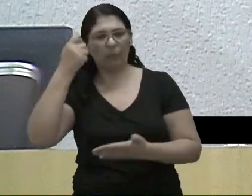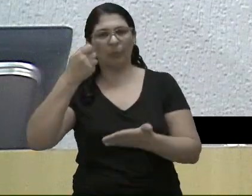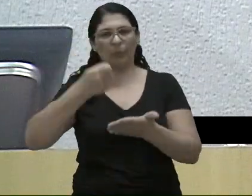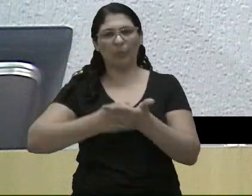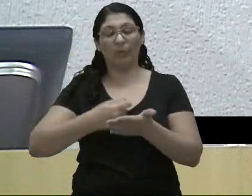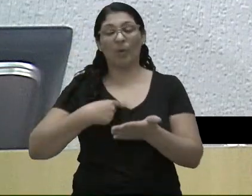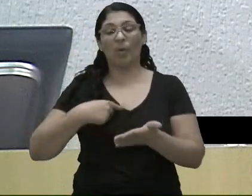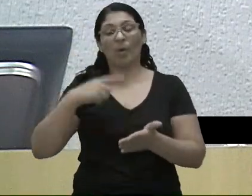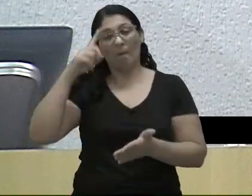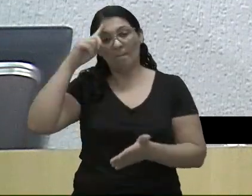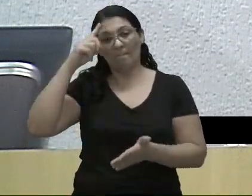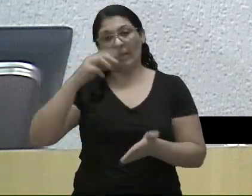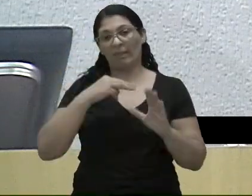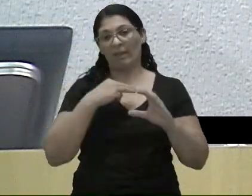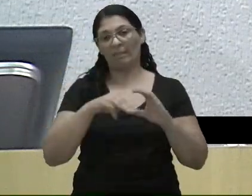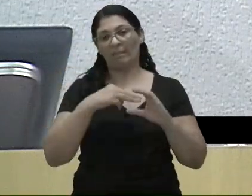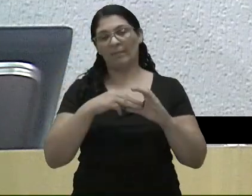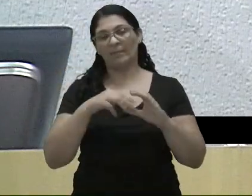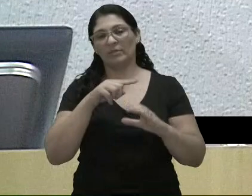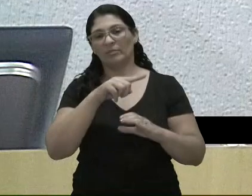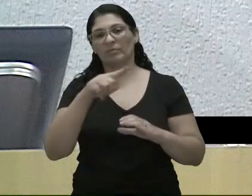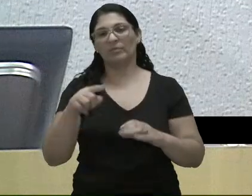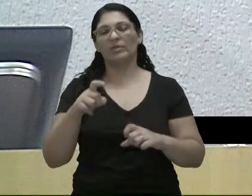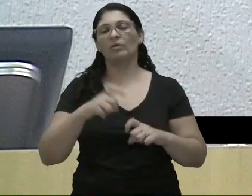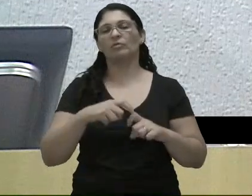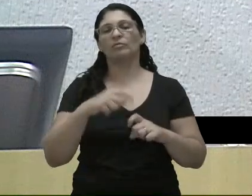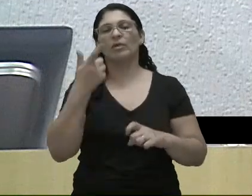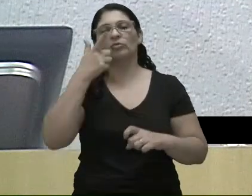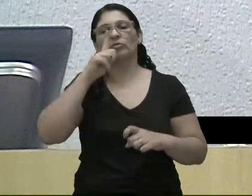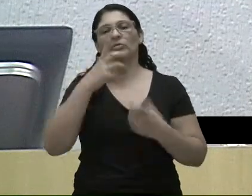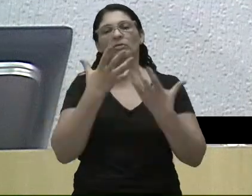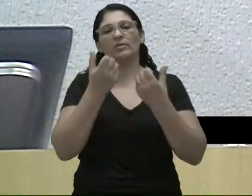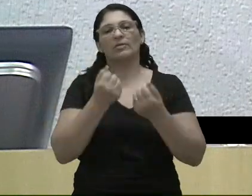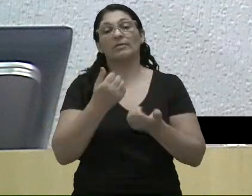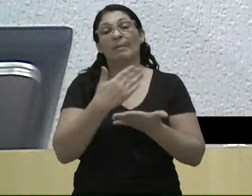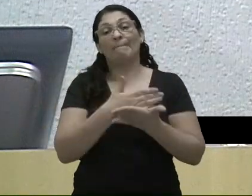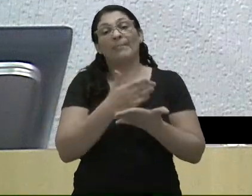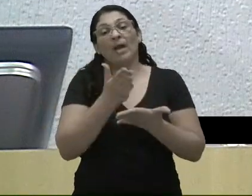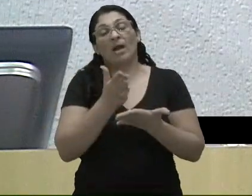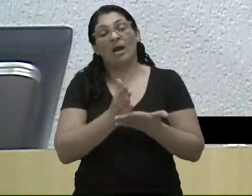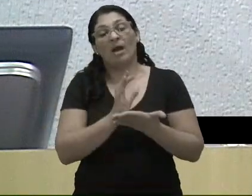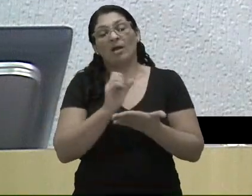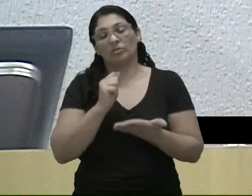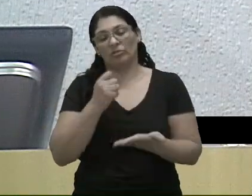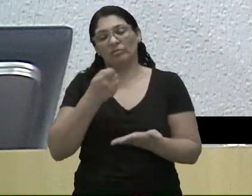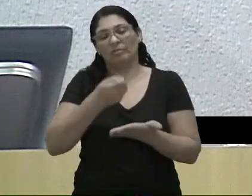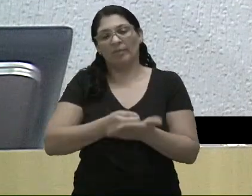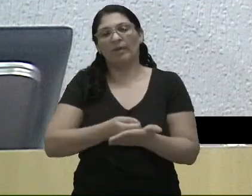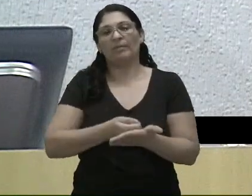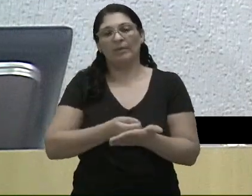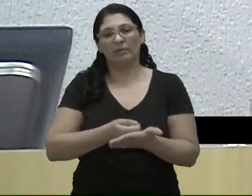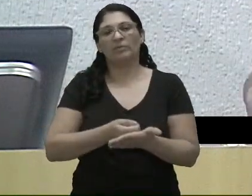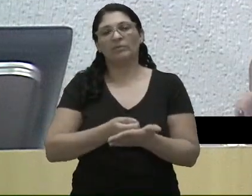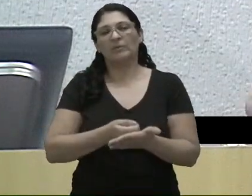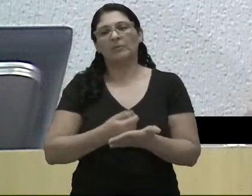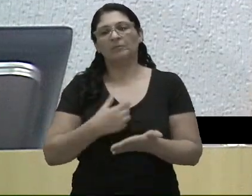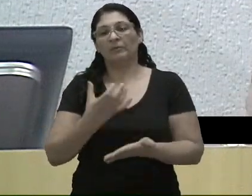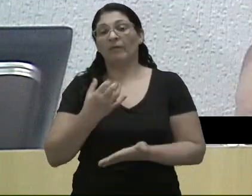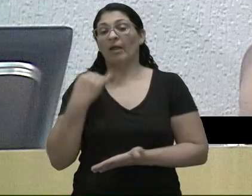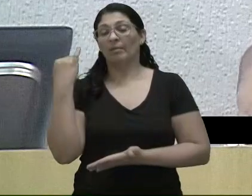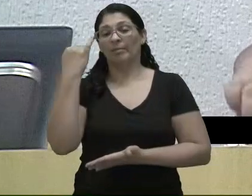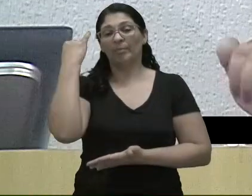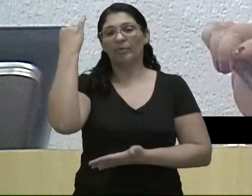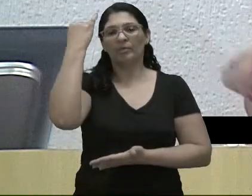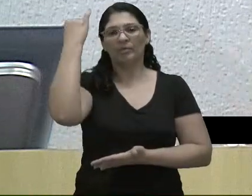e automaticamente os médicos conseguiram receber parte do pagamento. Então, deixar registrado que isso é